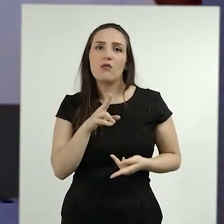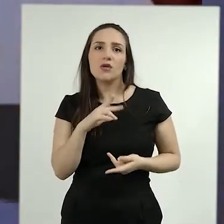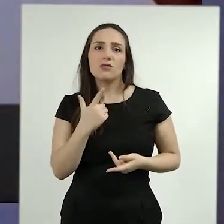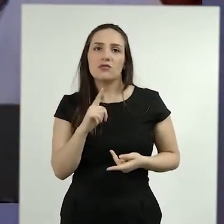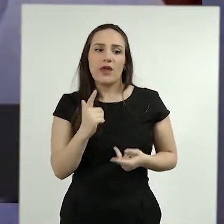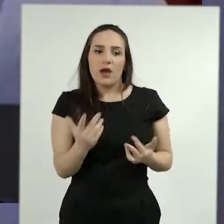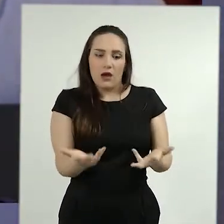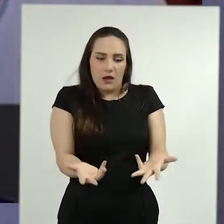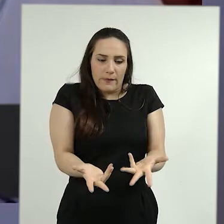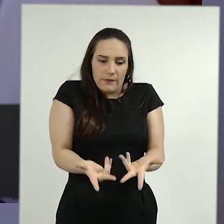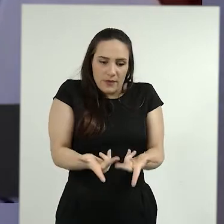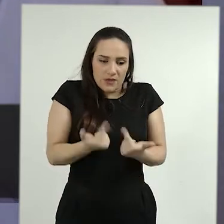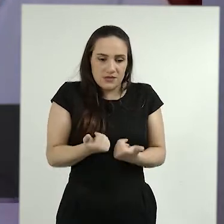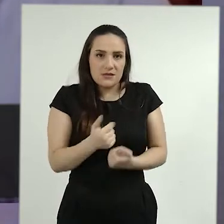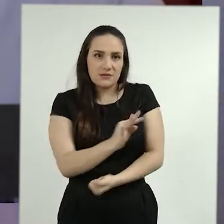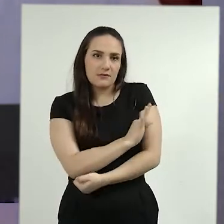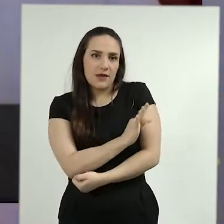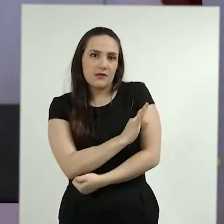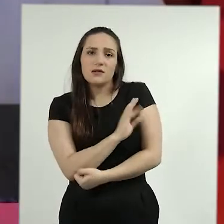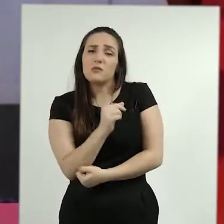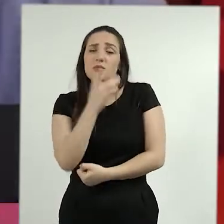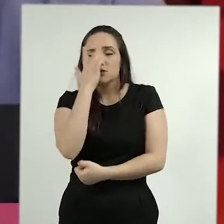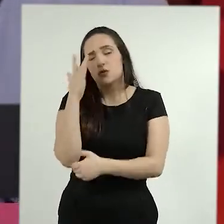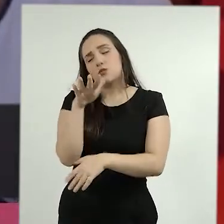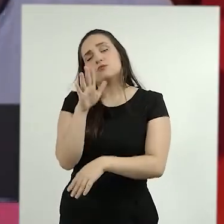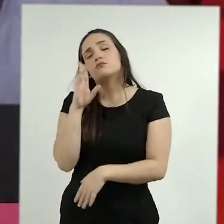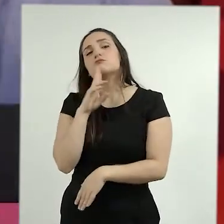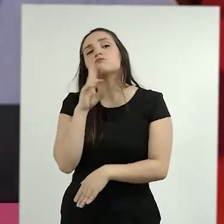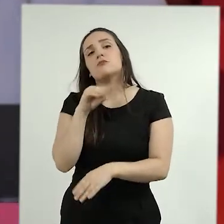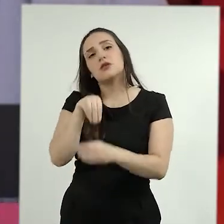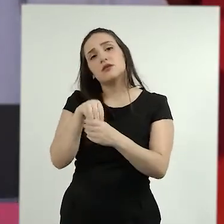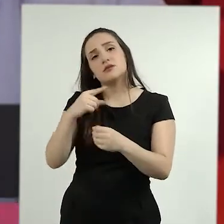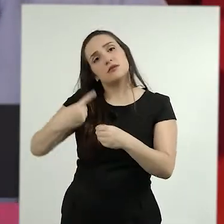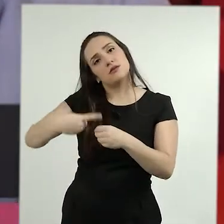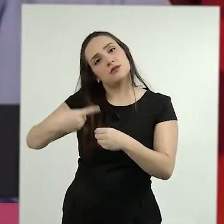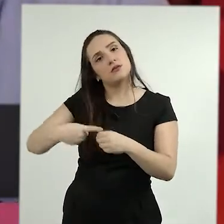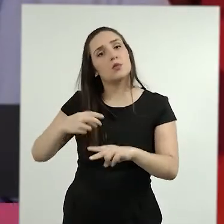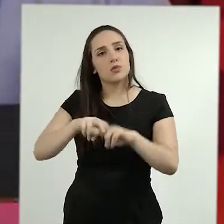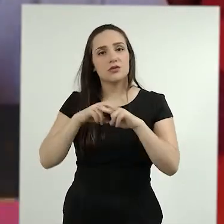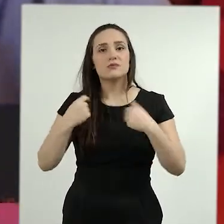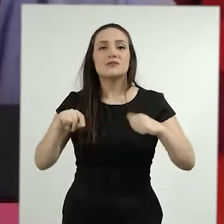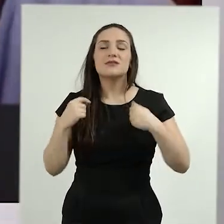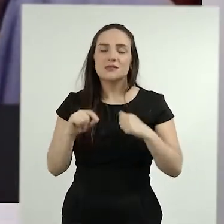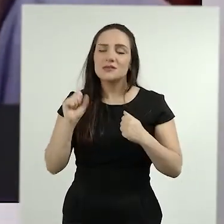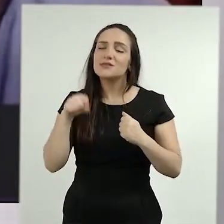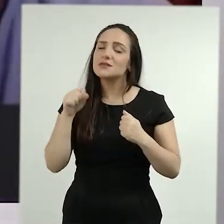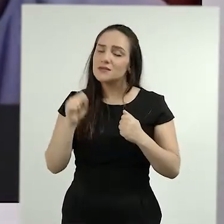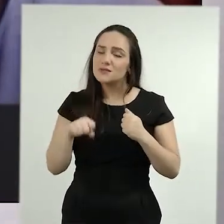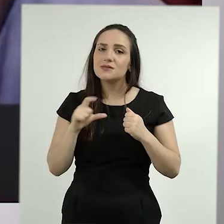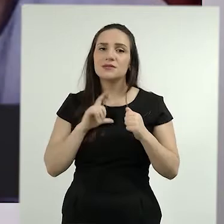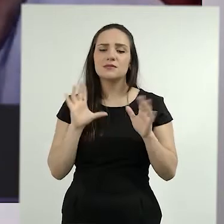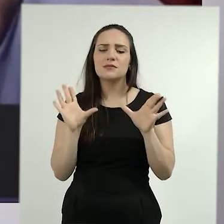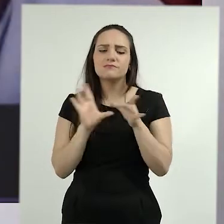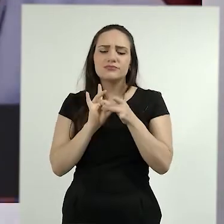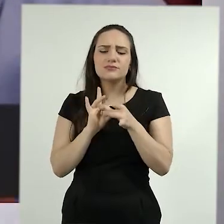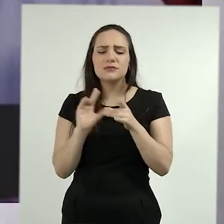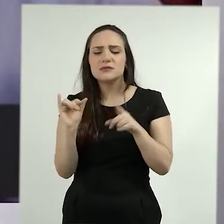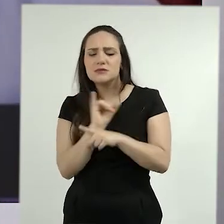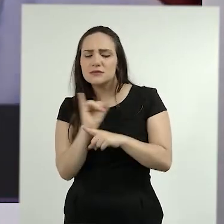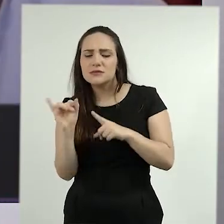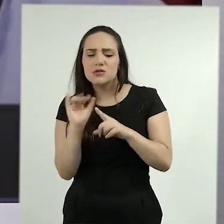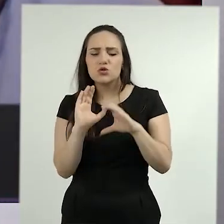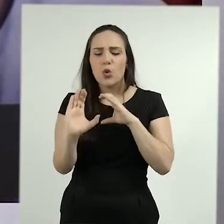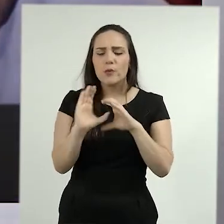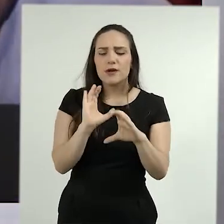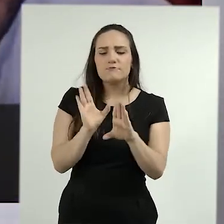ficam no laboratório, no meio do mato e tal, pessoas das cidades, né. Sim. Então, falta esse elo de comunicação.